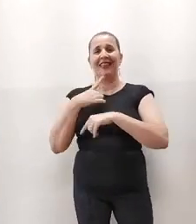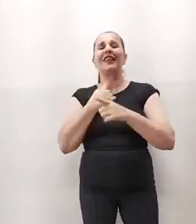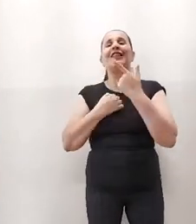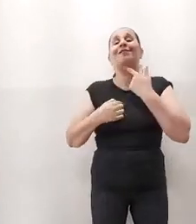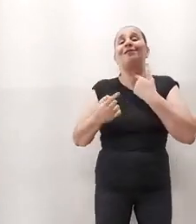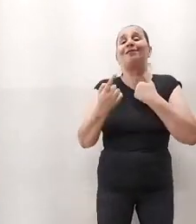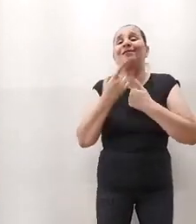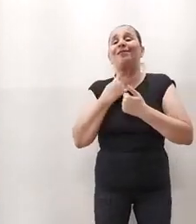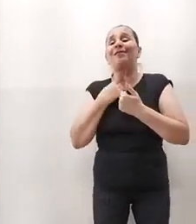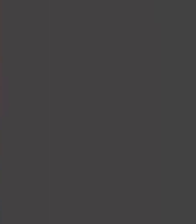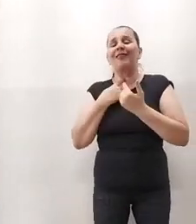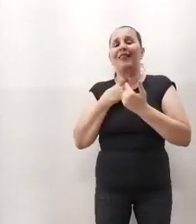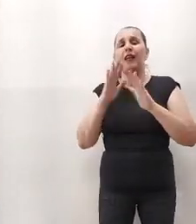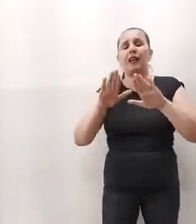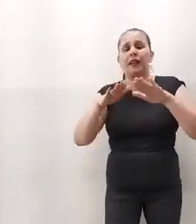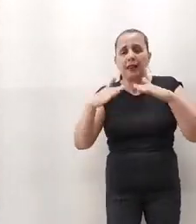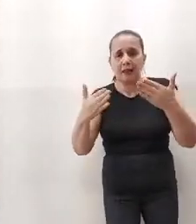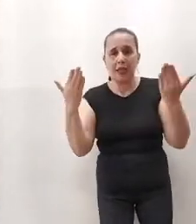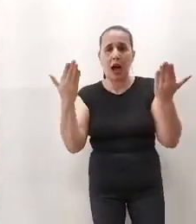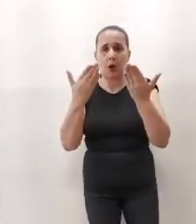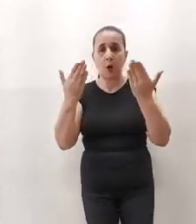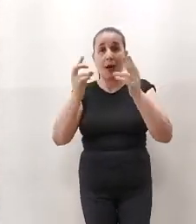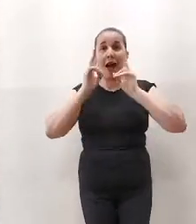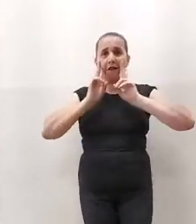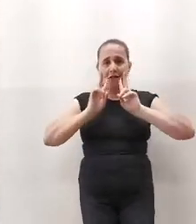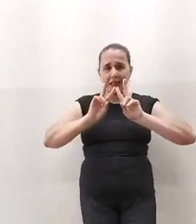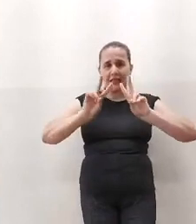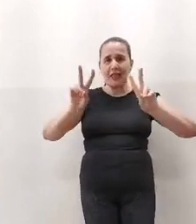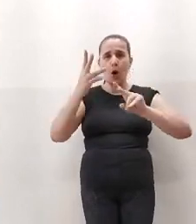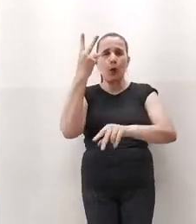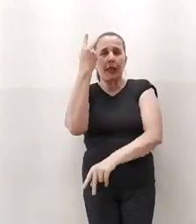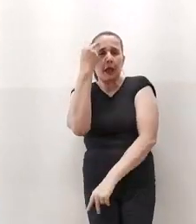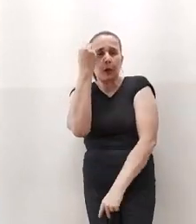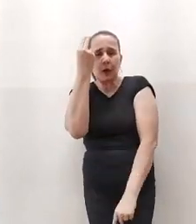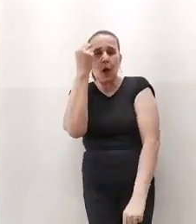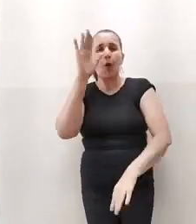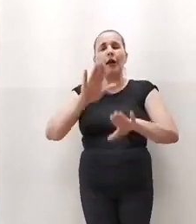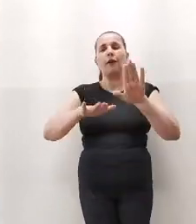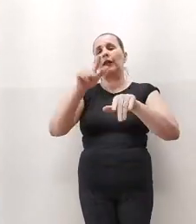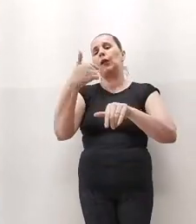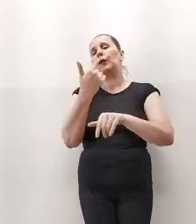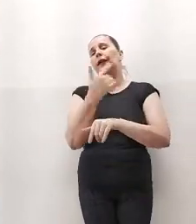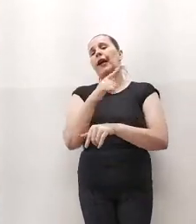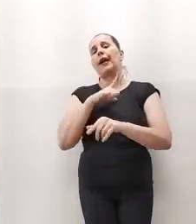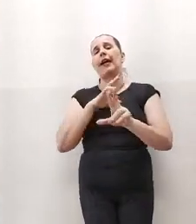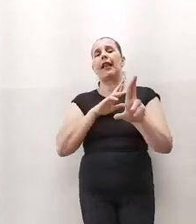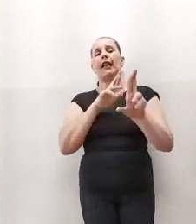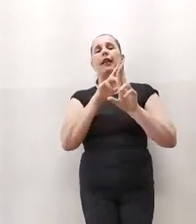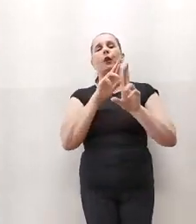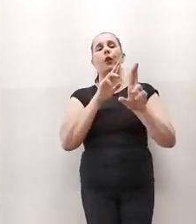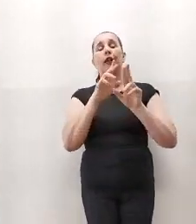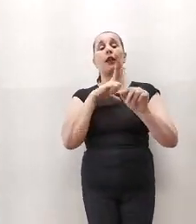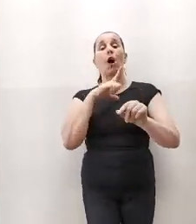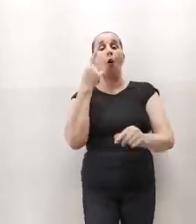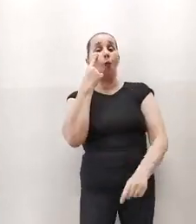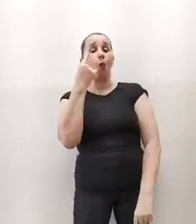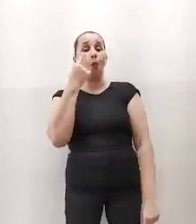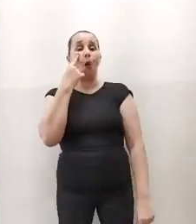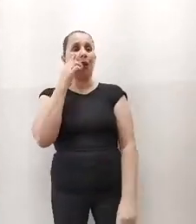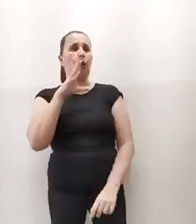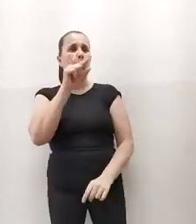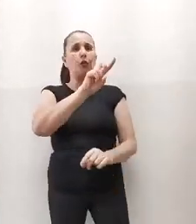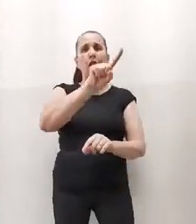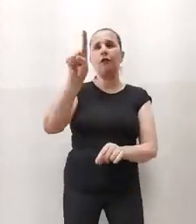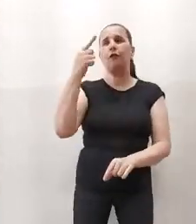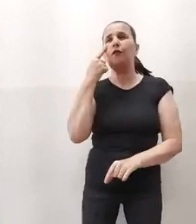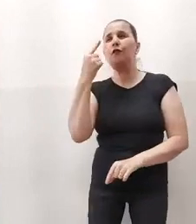nós cobiçamos. Agora, a visão natural muitas vezes não está relacionado aos seus olhos, aquilo que você está